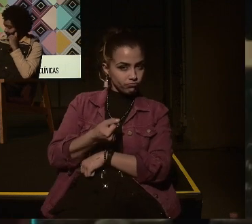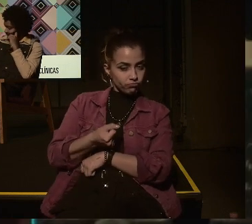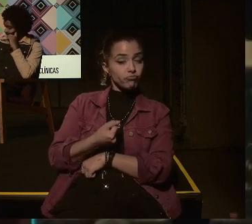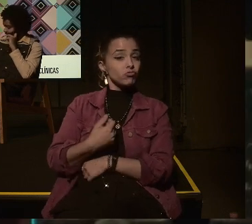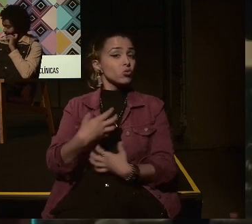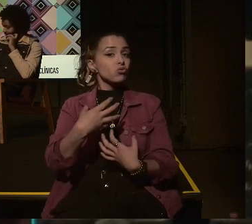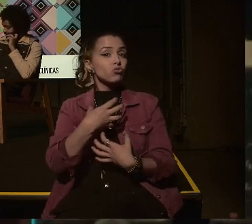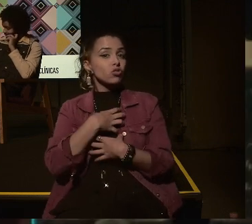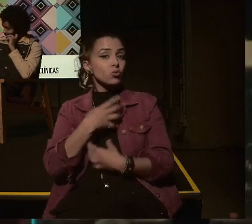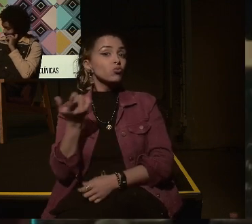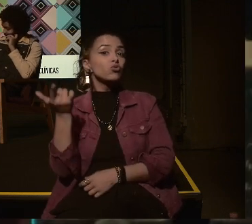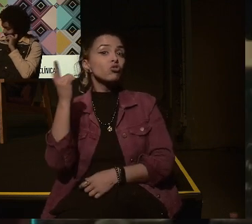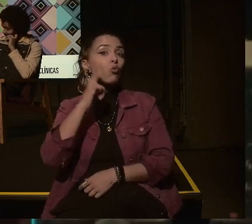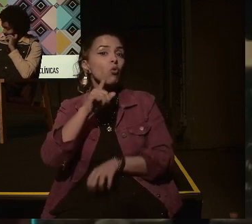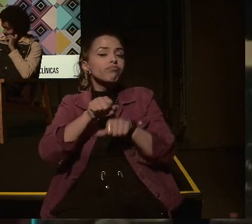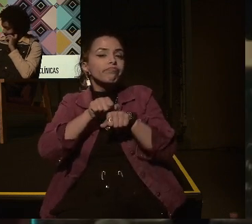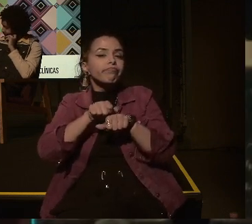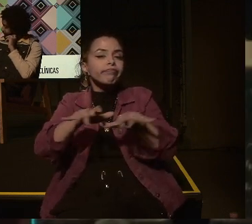compreendeu